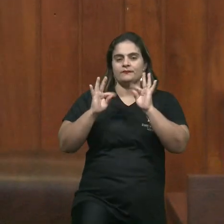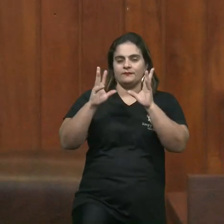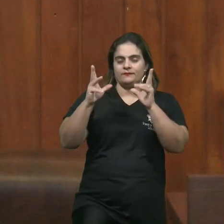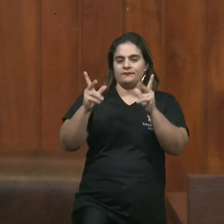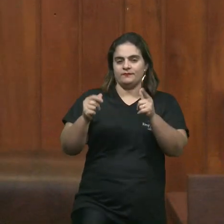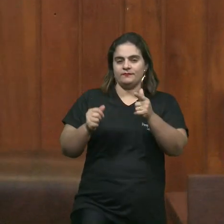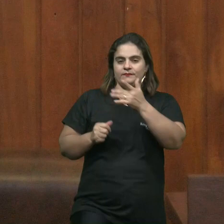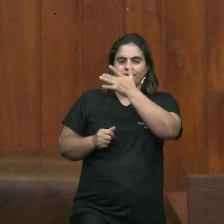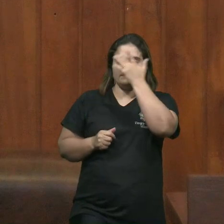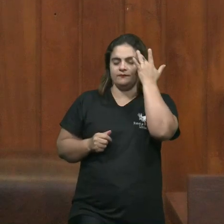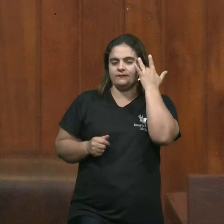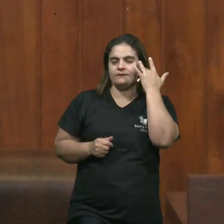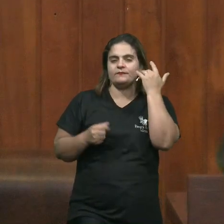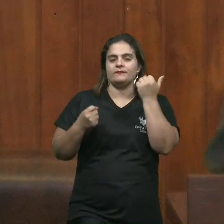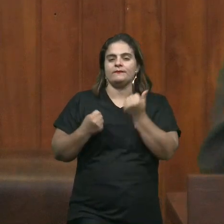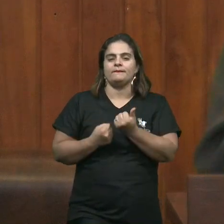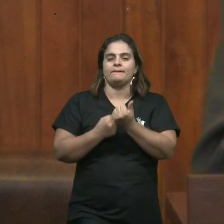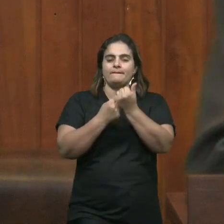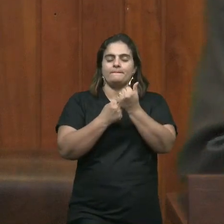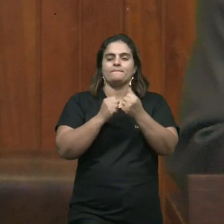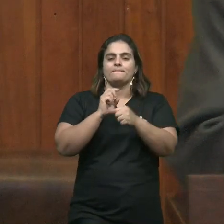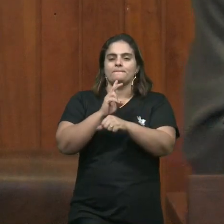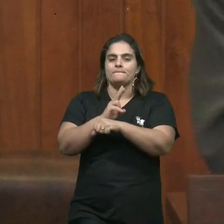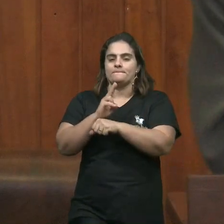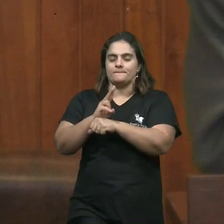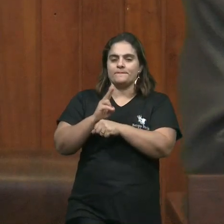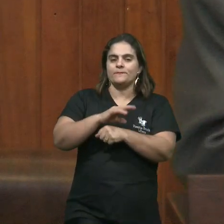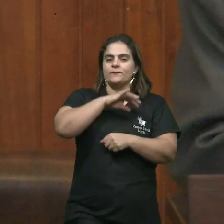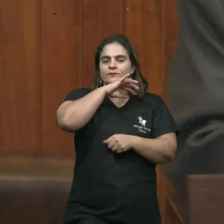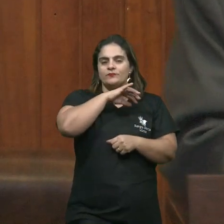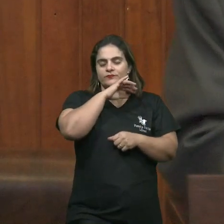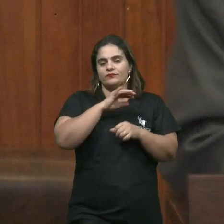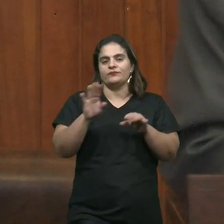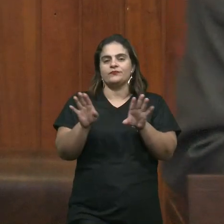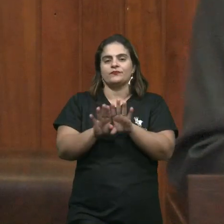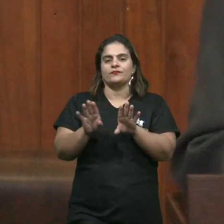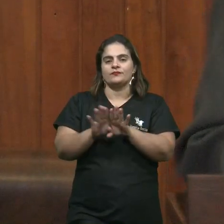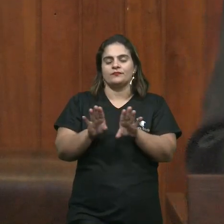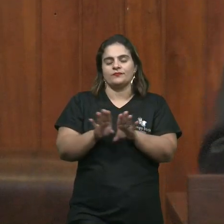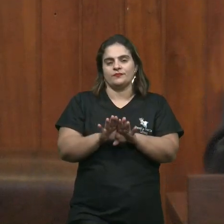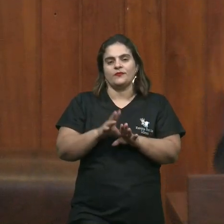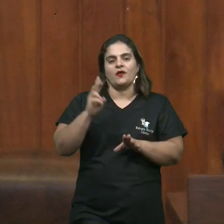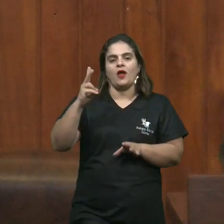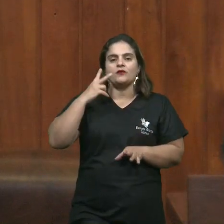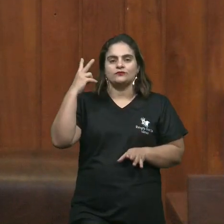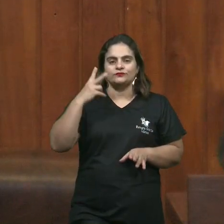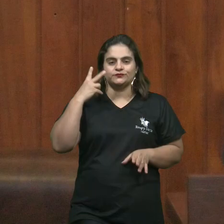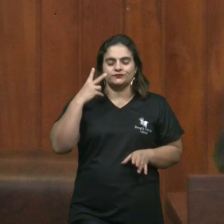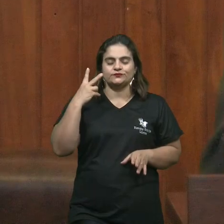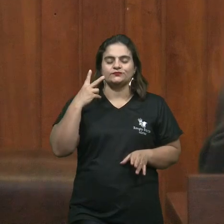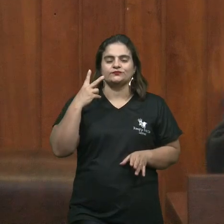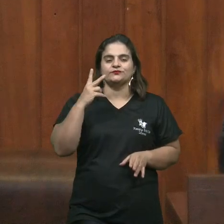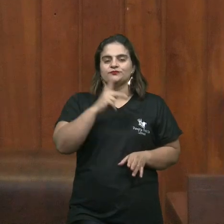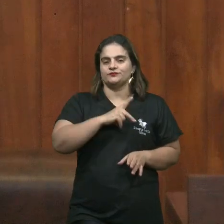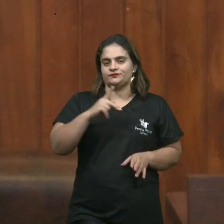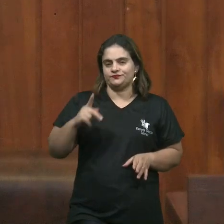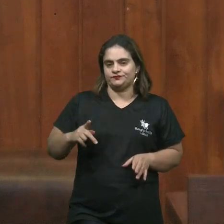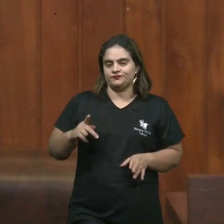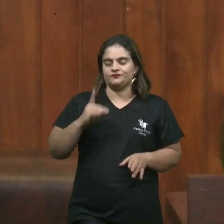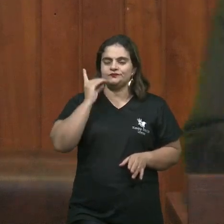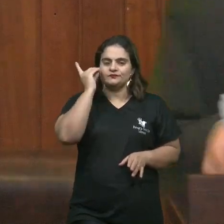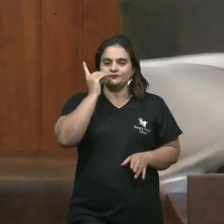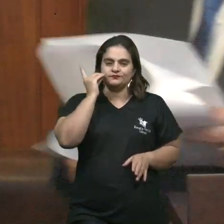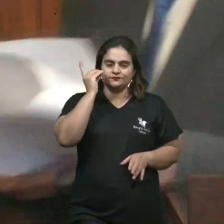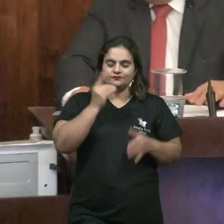as apoiadoras, as protetoras, como cumprimento também a vereadora professora Daniela por essa iniciativa. Muito